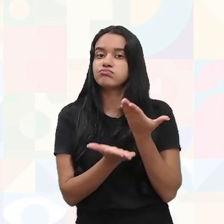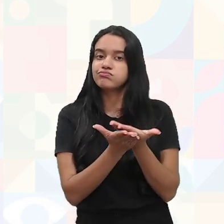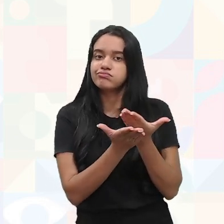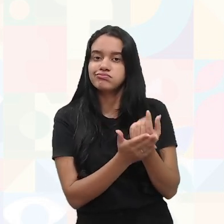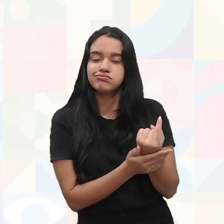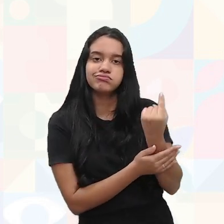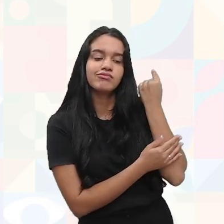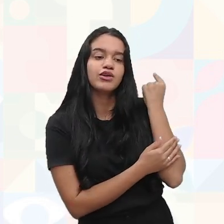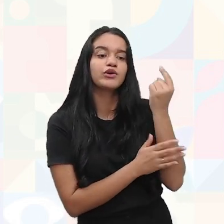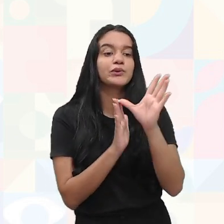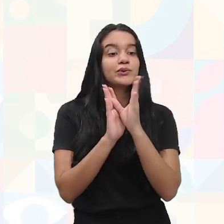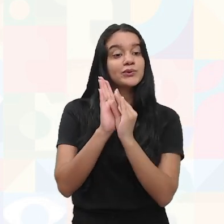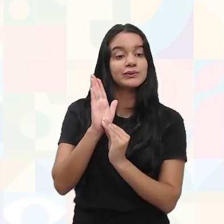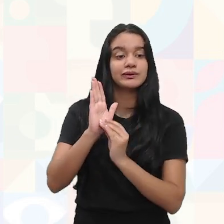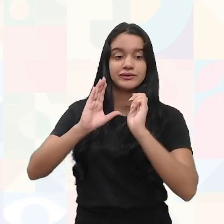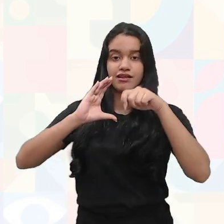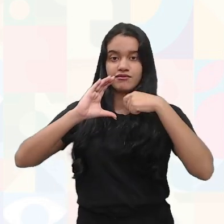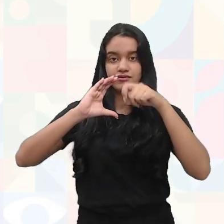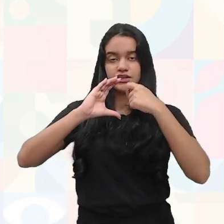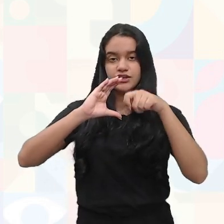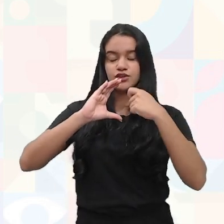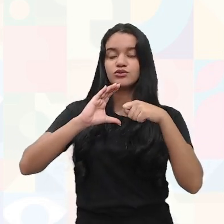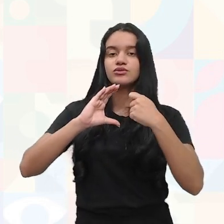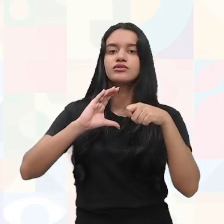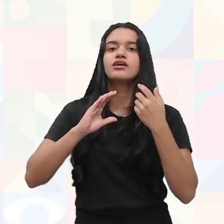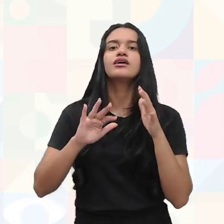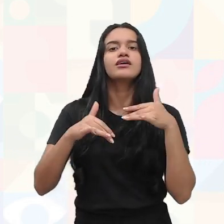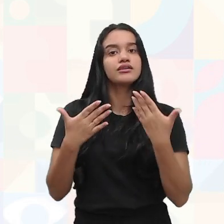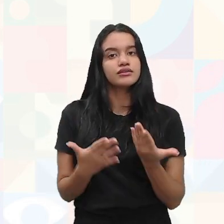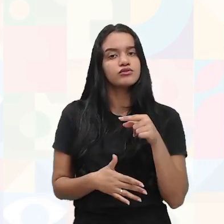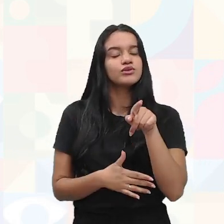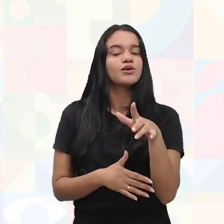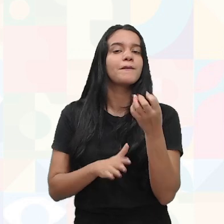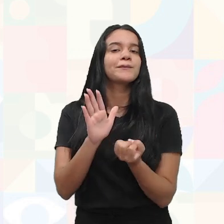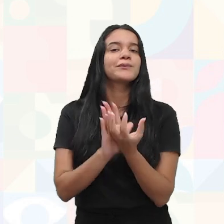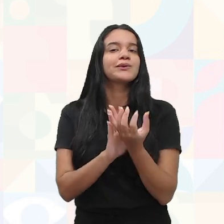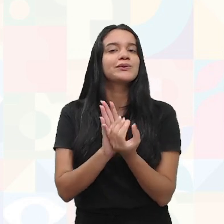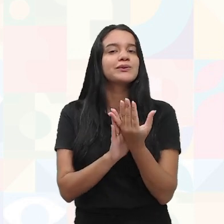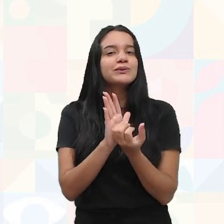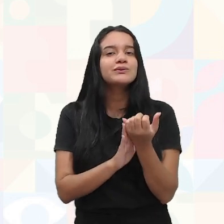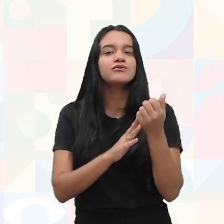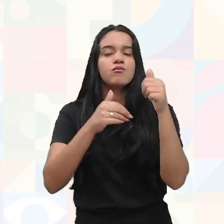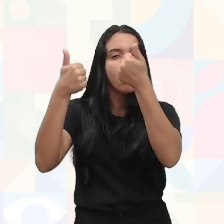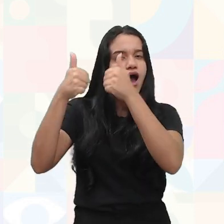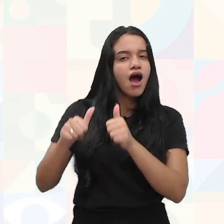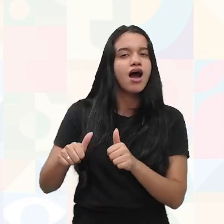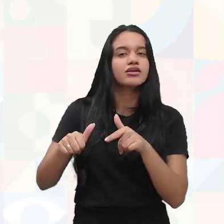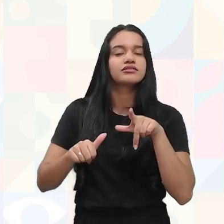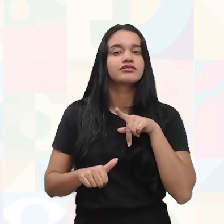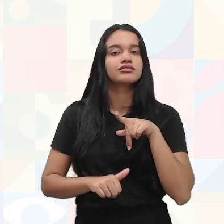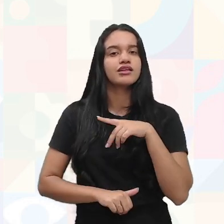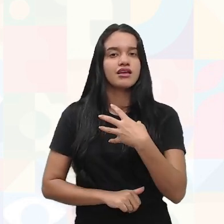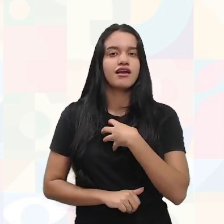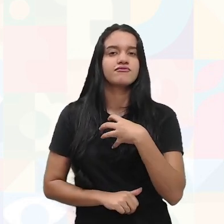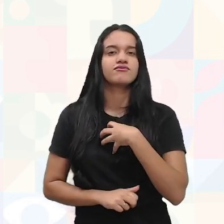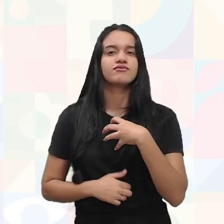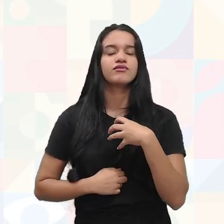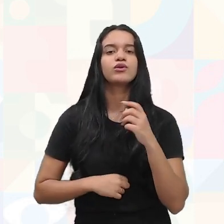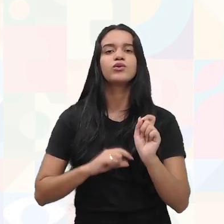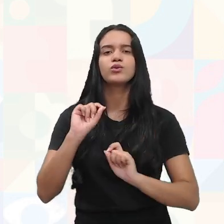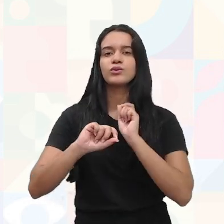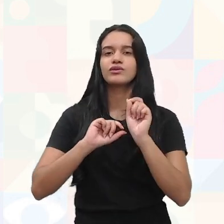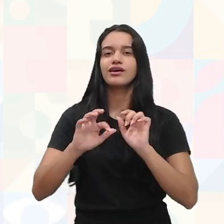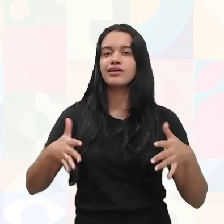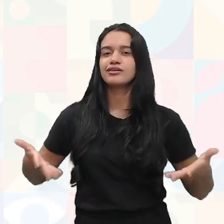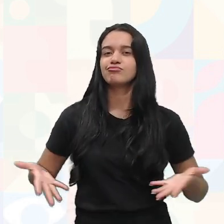são conteúdos em vídeo, né? Então, mesmo que você produza uma arte estática, você tem a maneira de